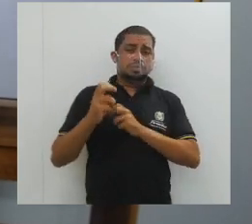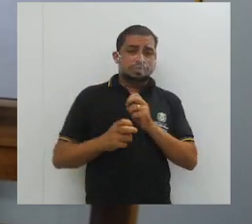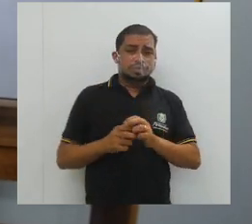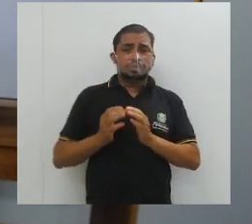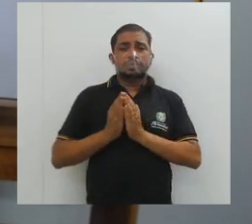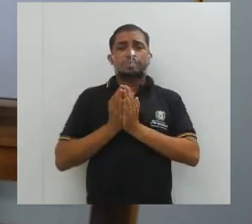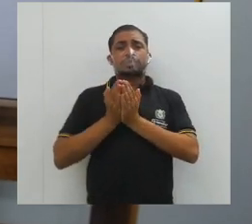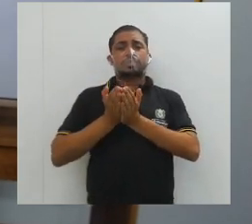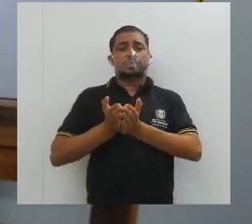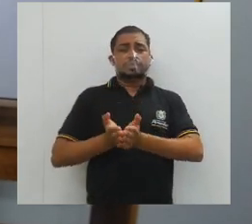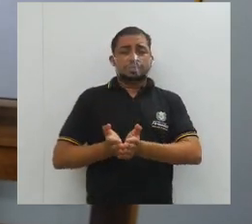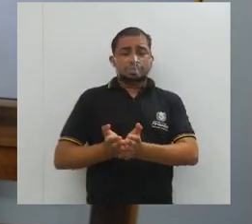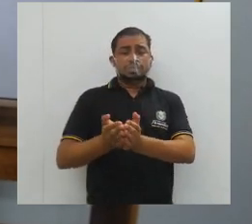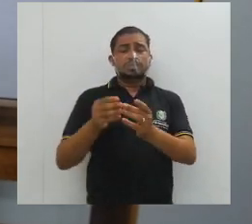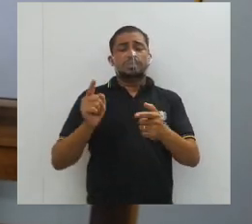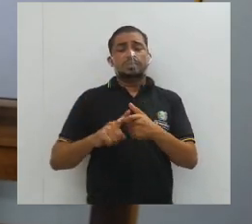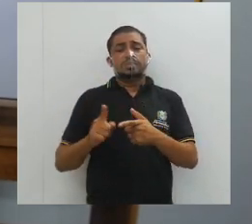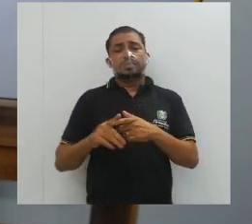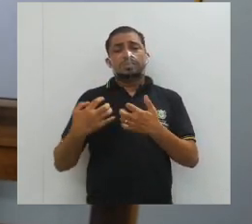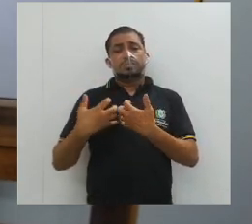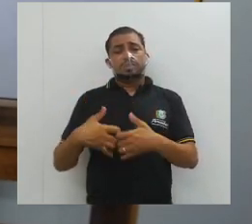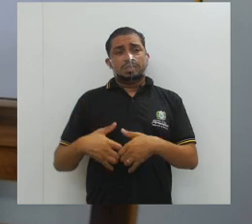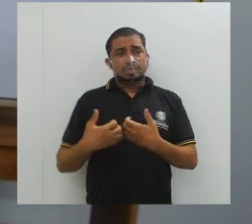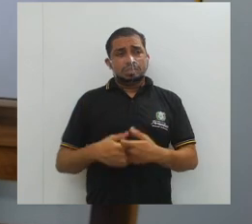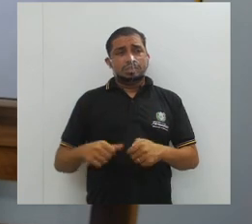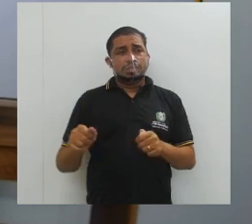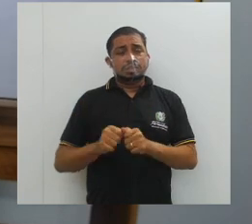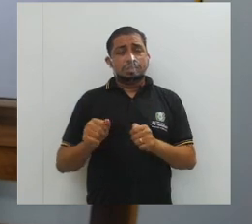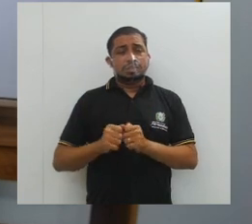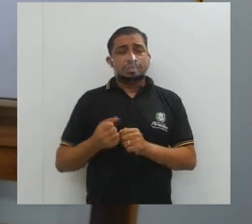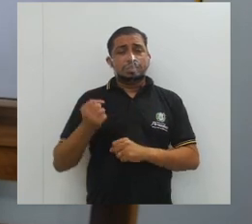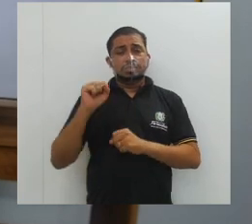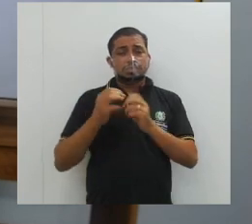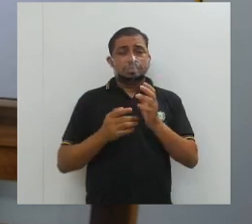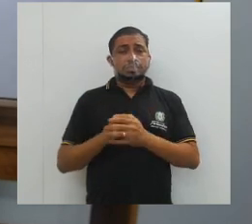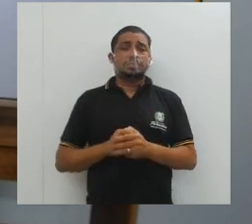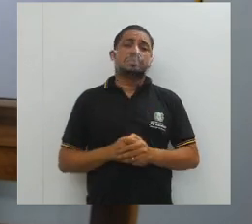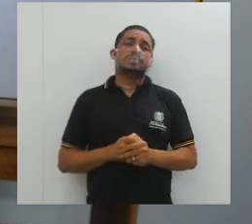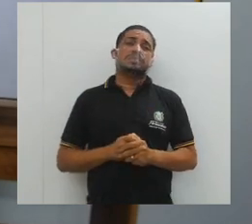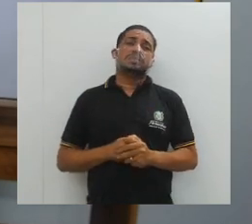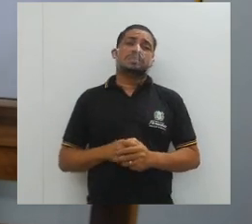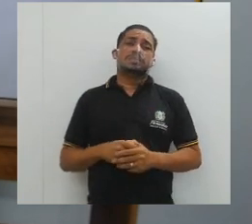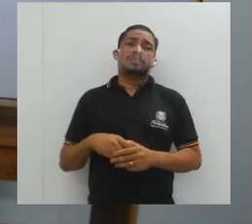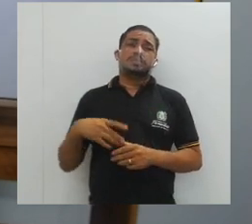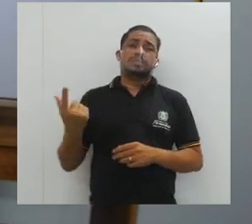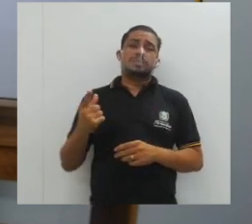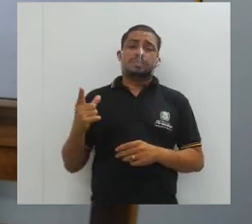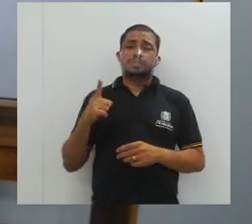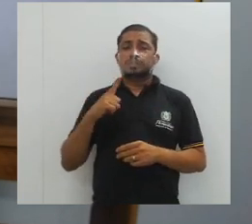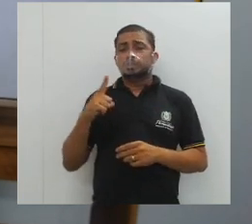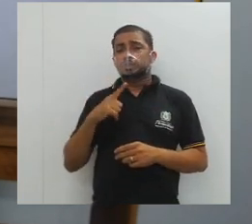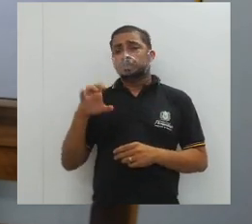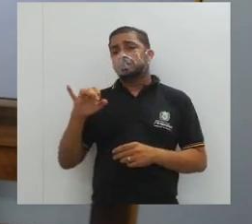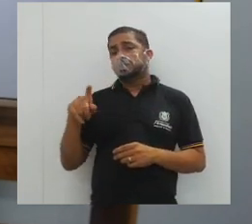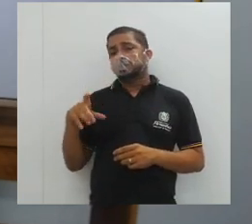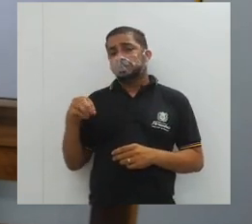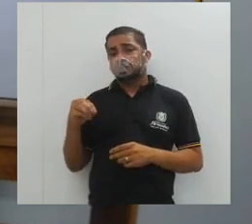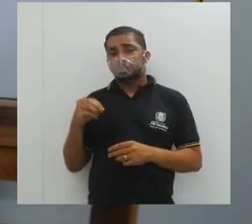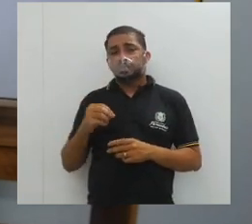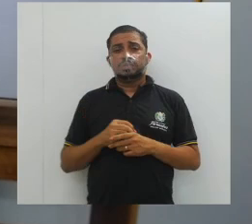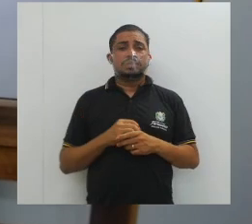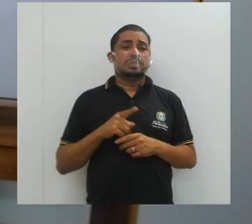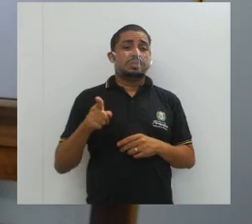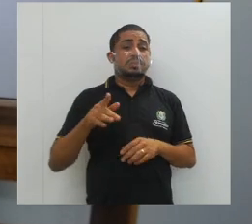e os navios, naquela mecânica de encher de vapor aqui, o vapor escapa Isso sobe ligado a um eixo com a arruela, né?